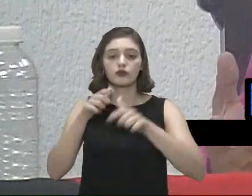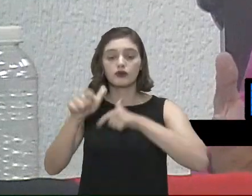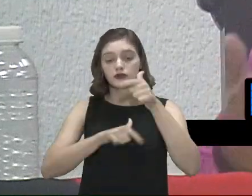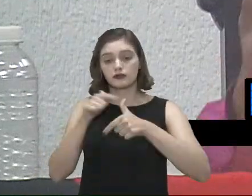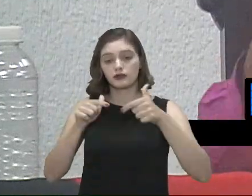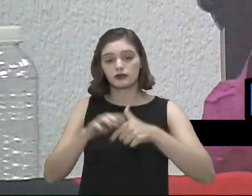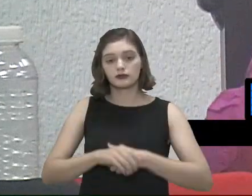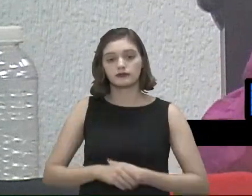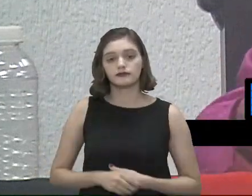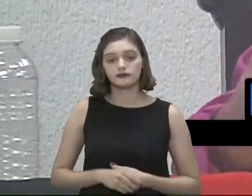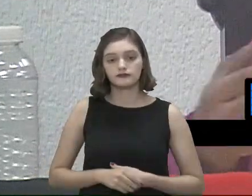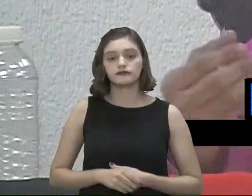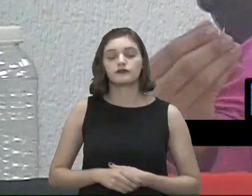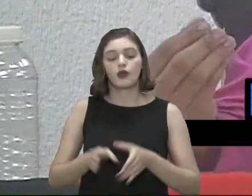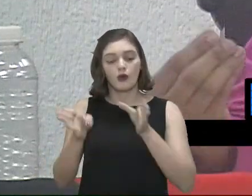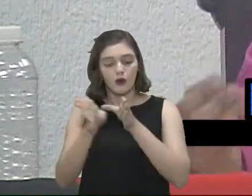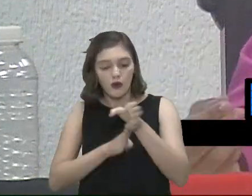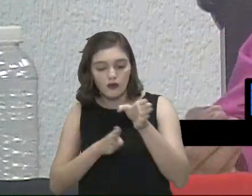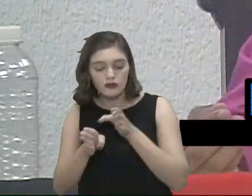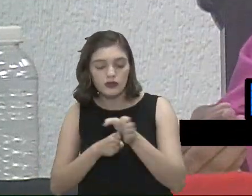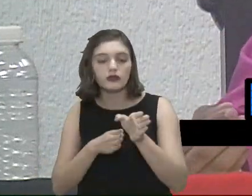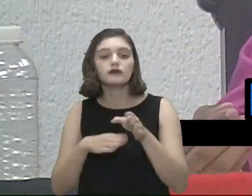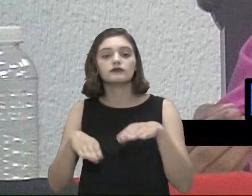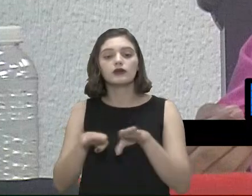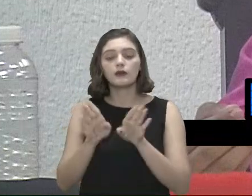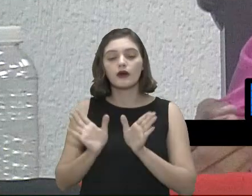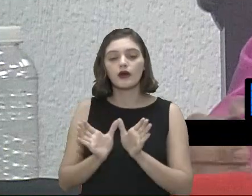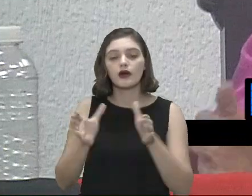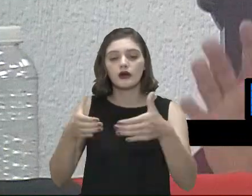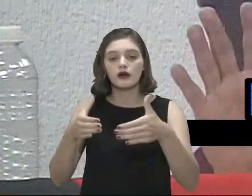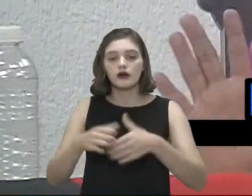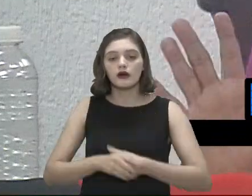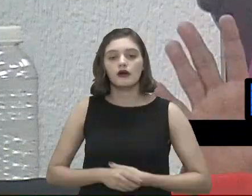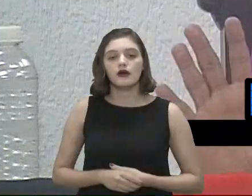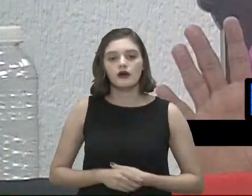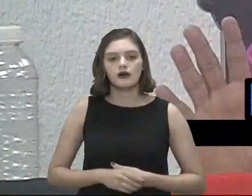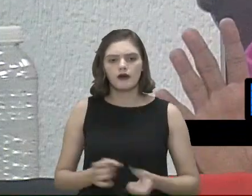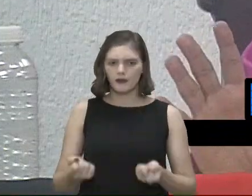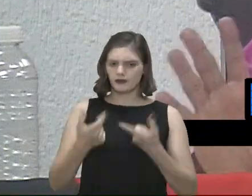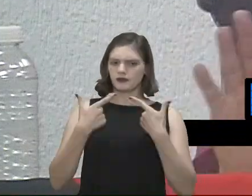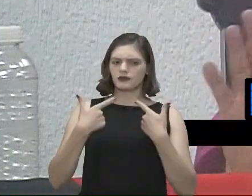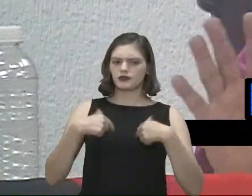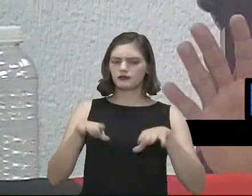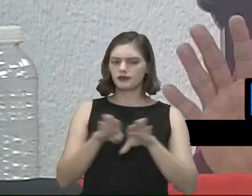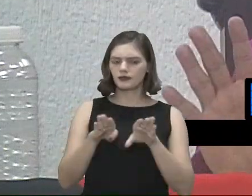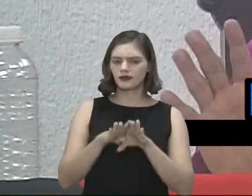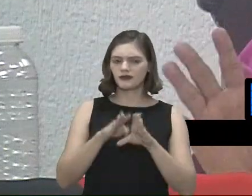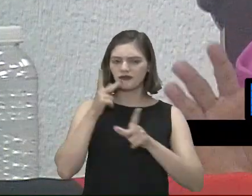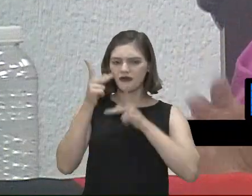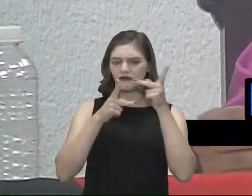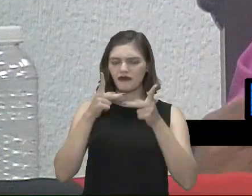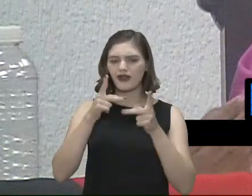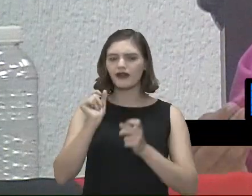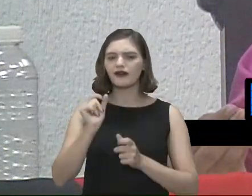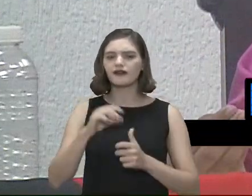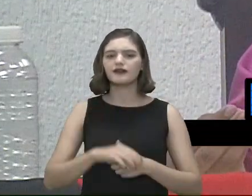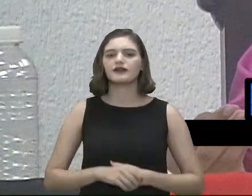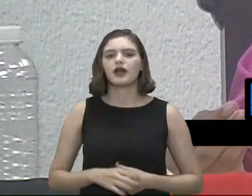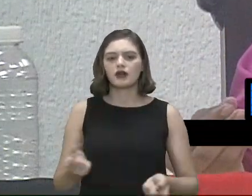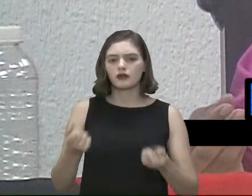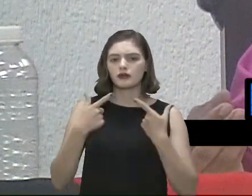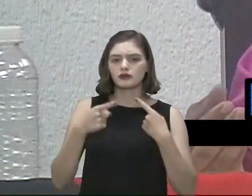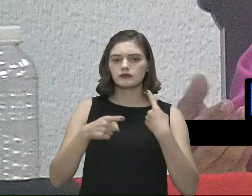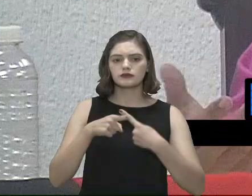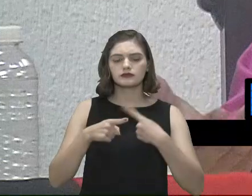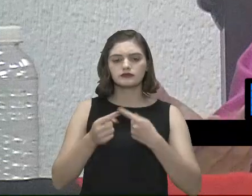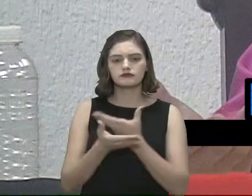né, orientando essa equipe, né. Me surpreendi também, né, não vou falar assim, que me surpreendi